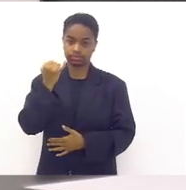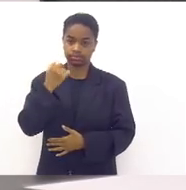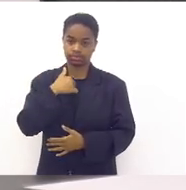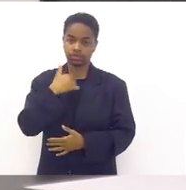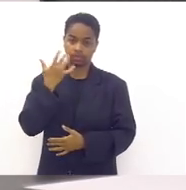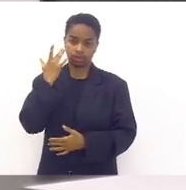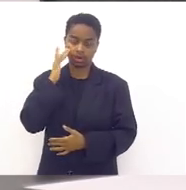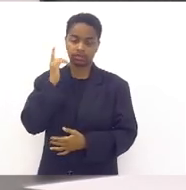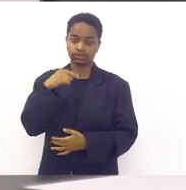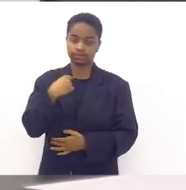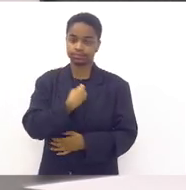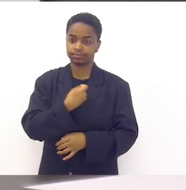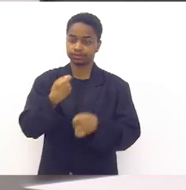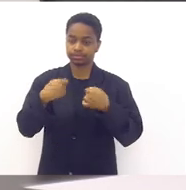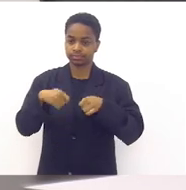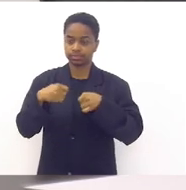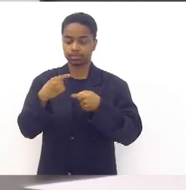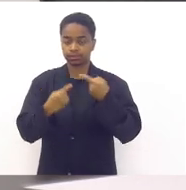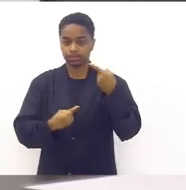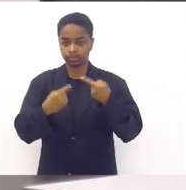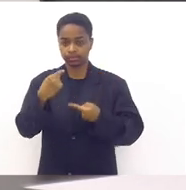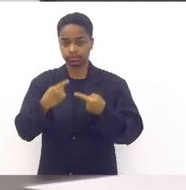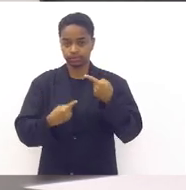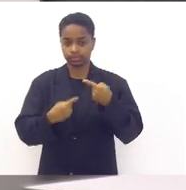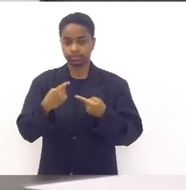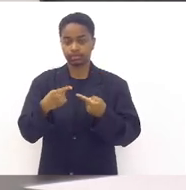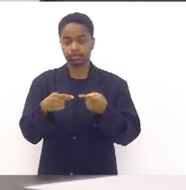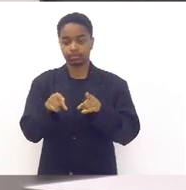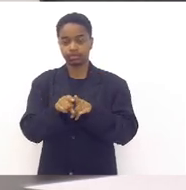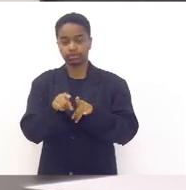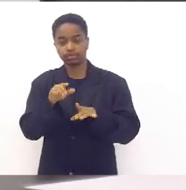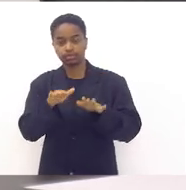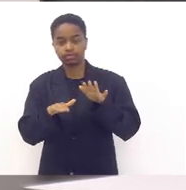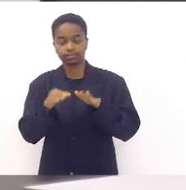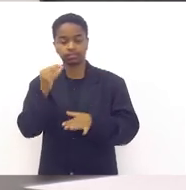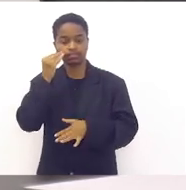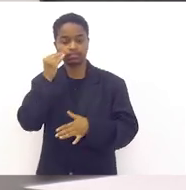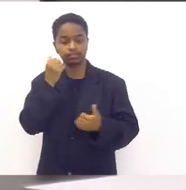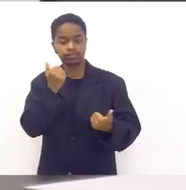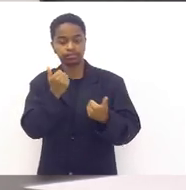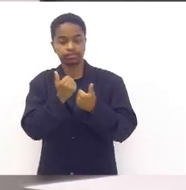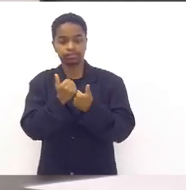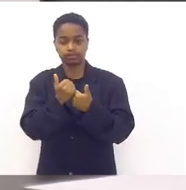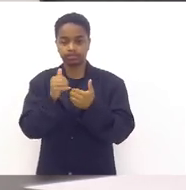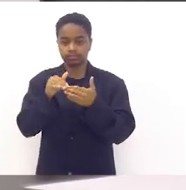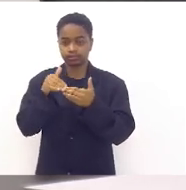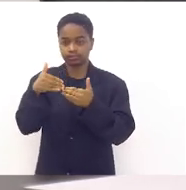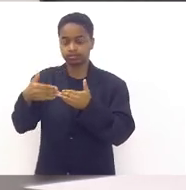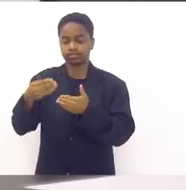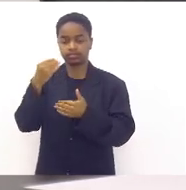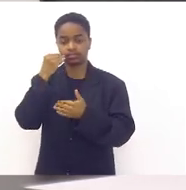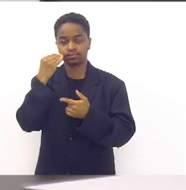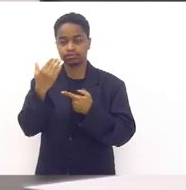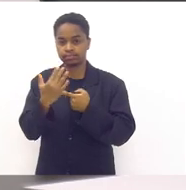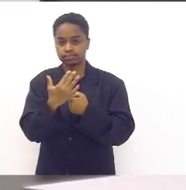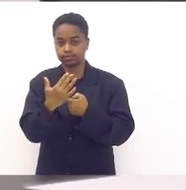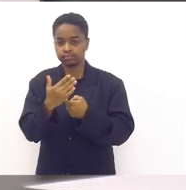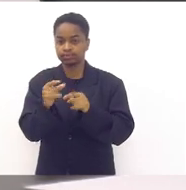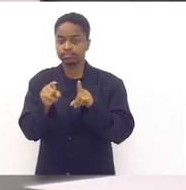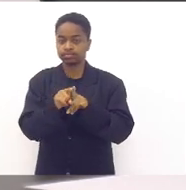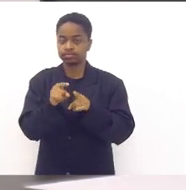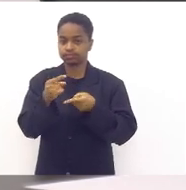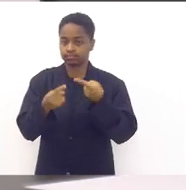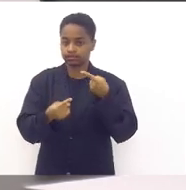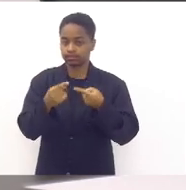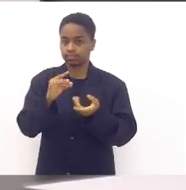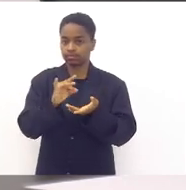possa discutir, né, e talvez buscar apoio externo para nos ajudar, que a gente possa discutir a